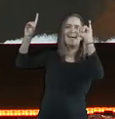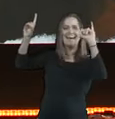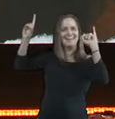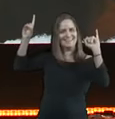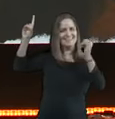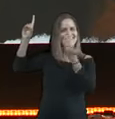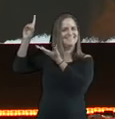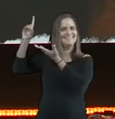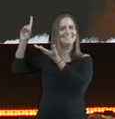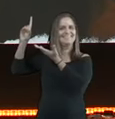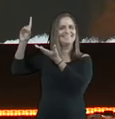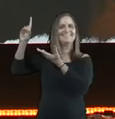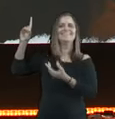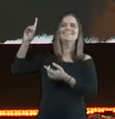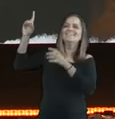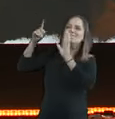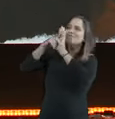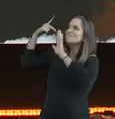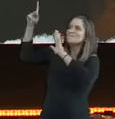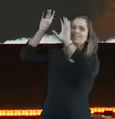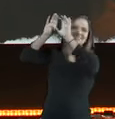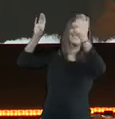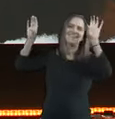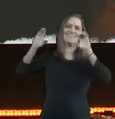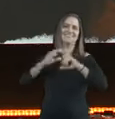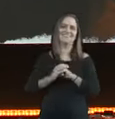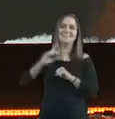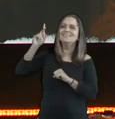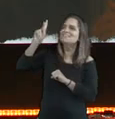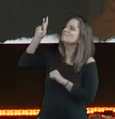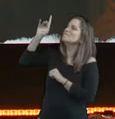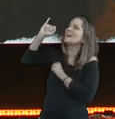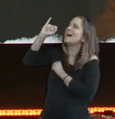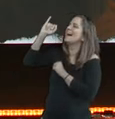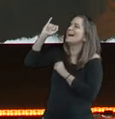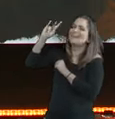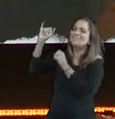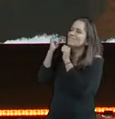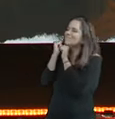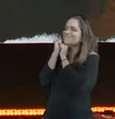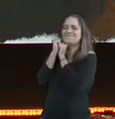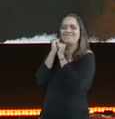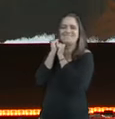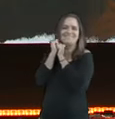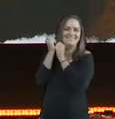Ainda é carinhoso, bondoso, ainda se preocupa com você, sabe o seu nome de cor e